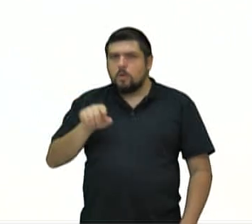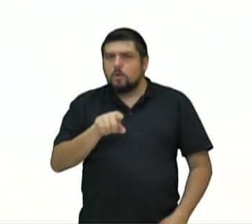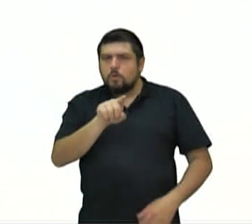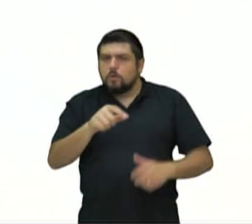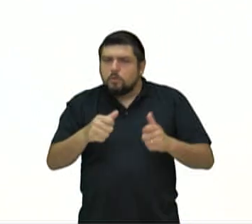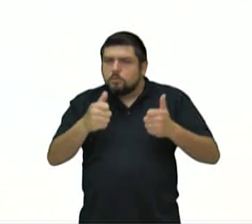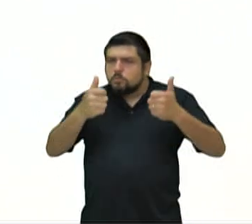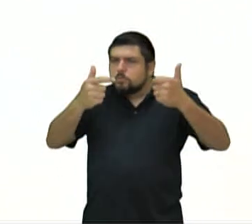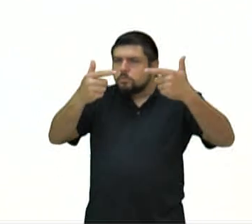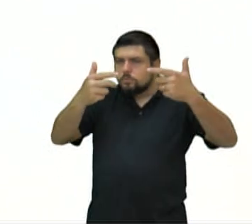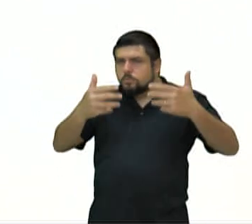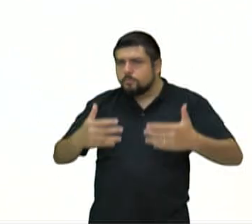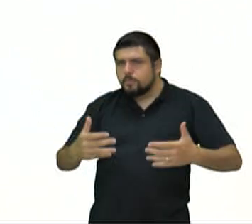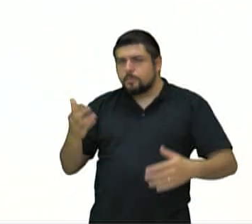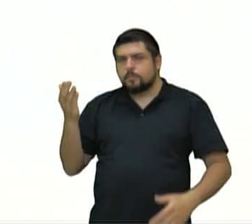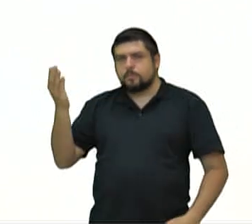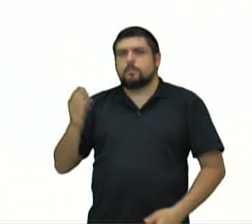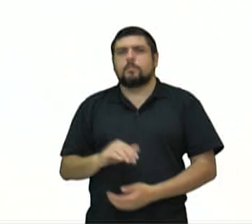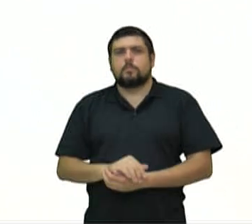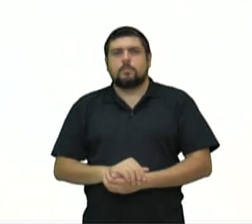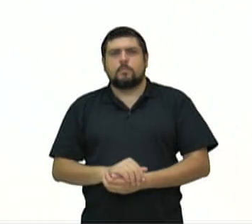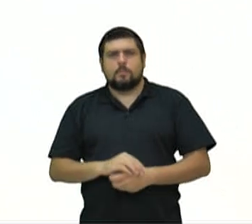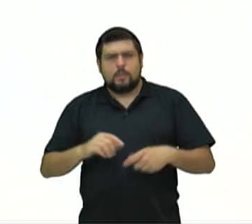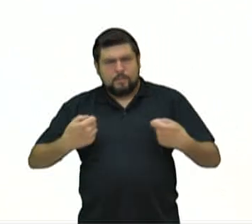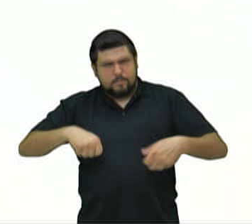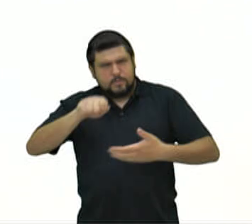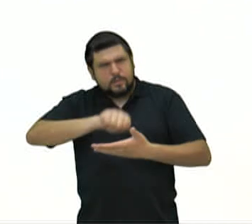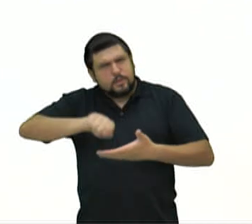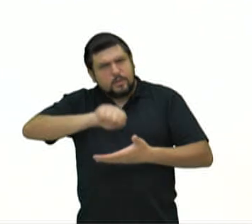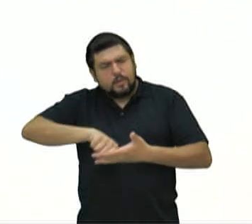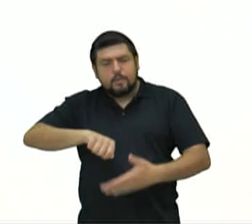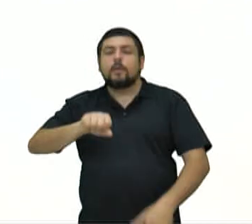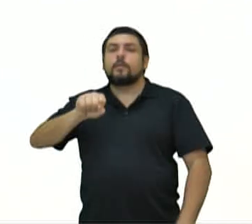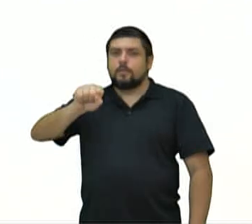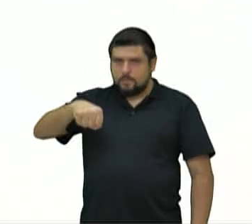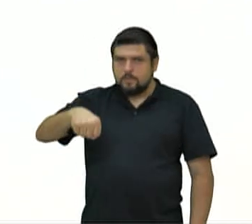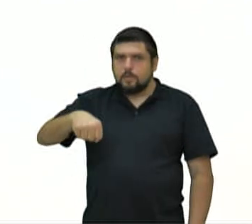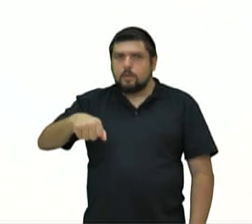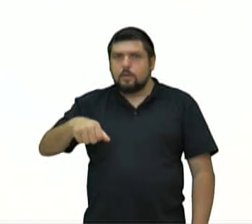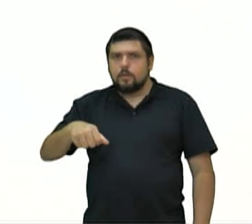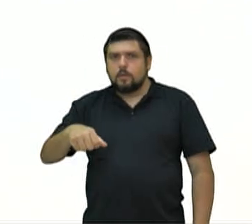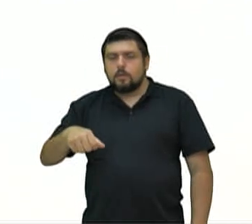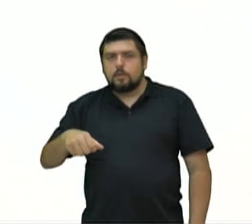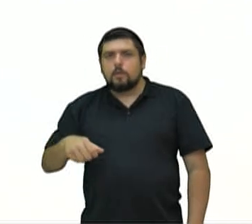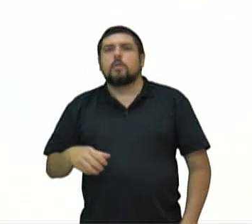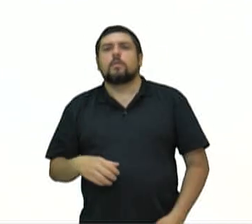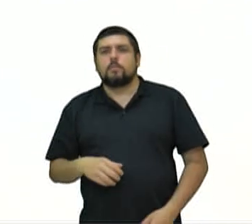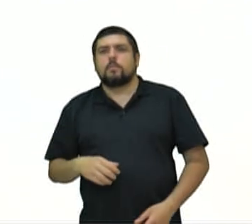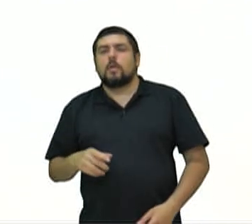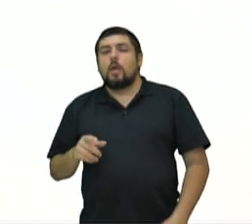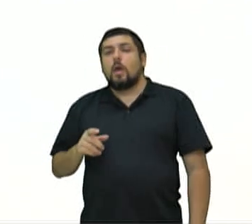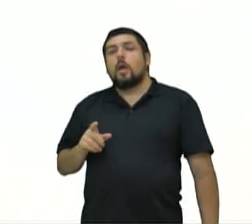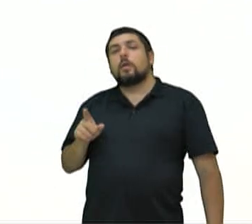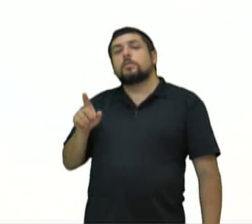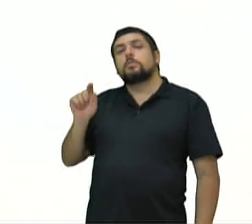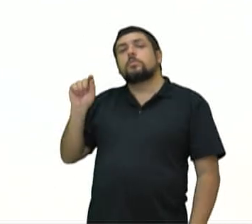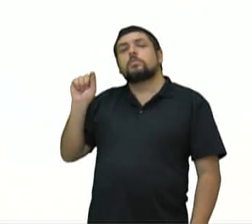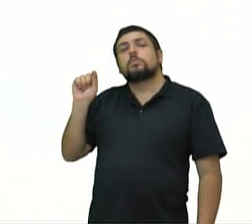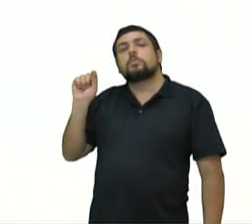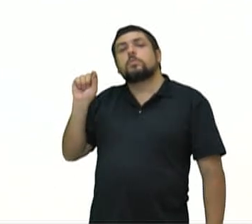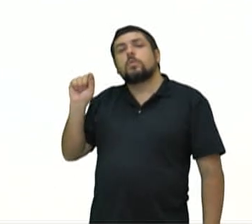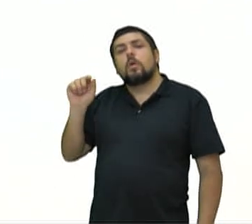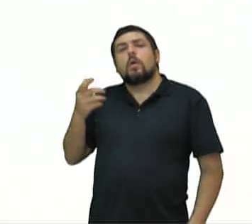caderno. Nossa, teacher, vou ter que escrever? Sim, mas olha, é tranquilo. Escreva em inglês quantas linhas